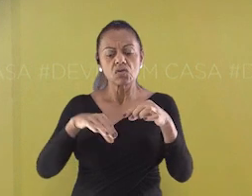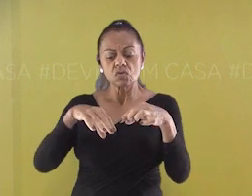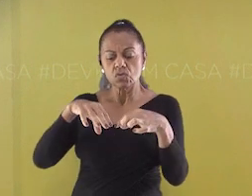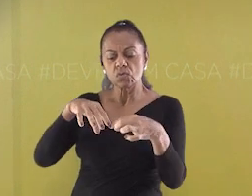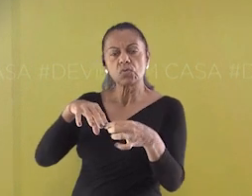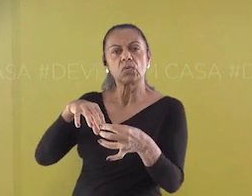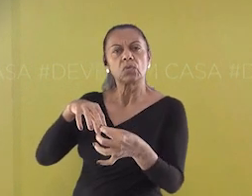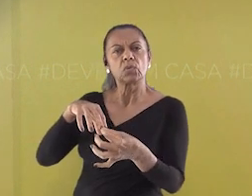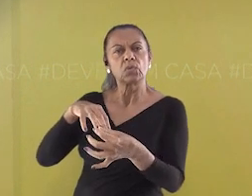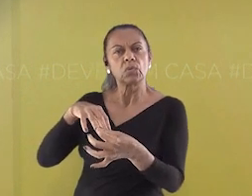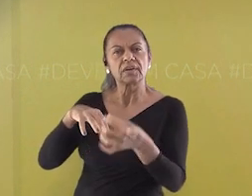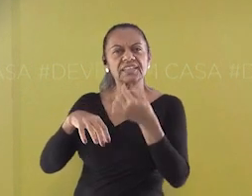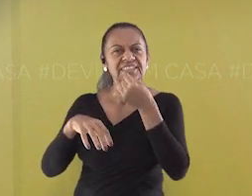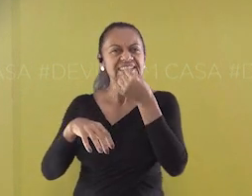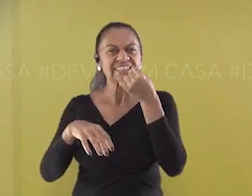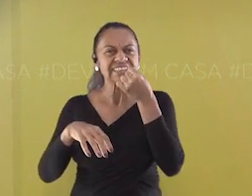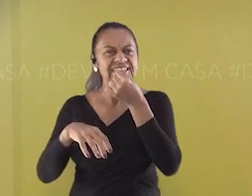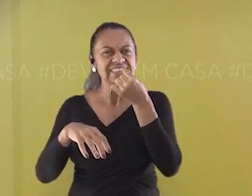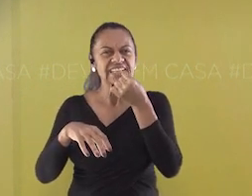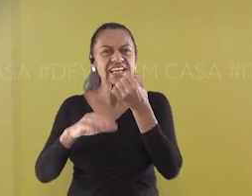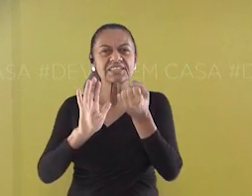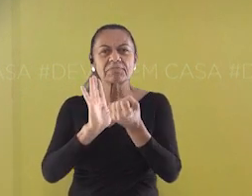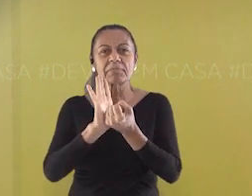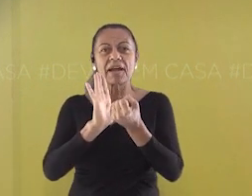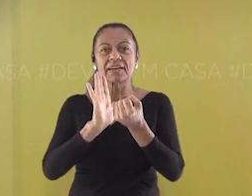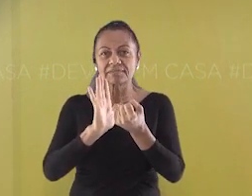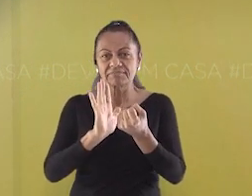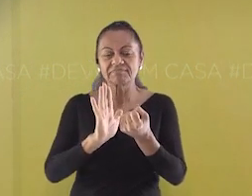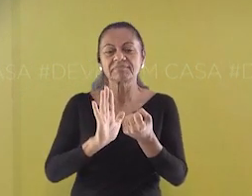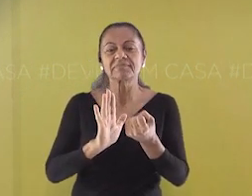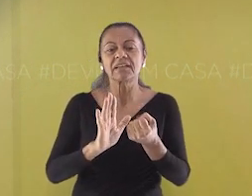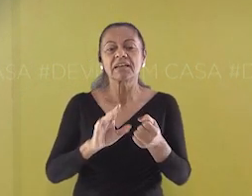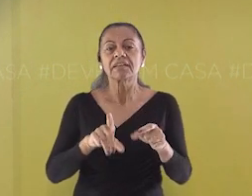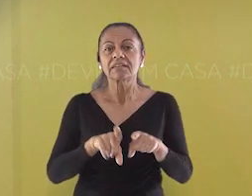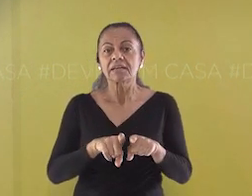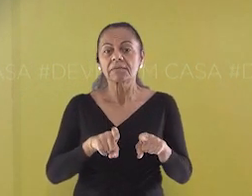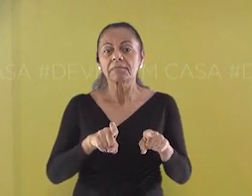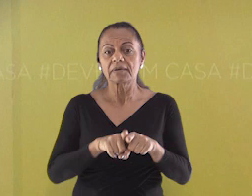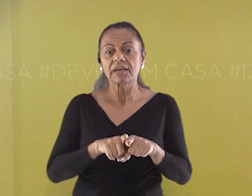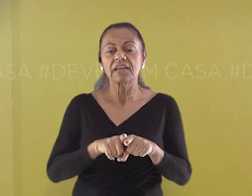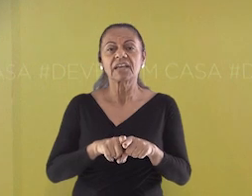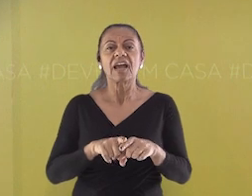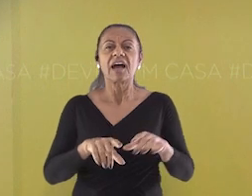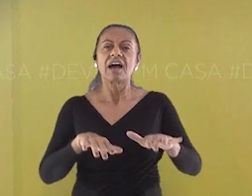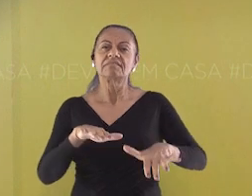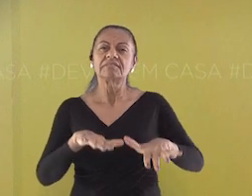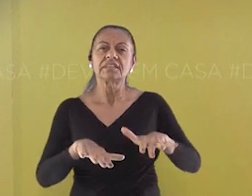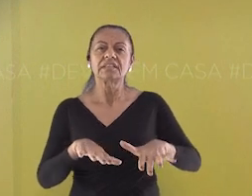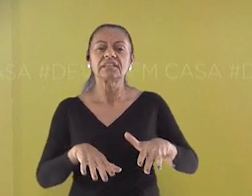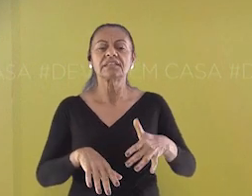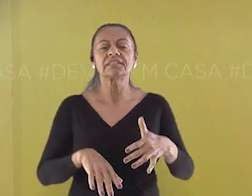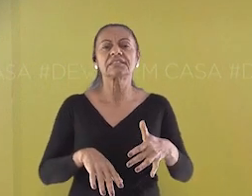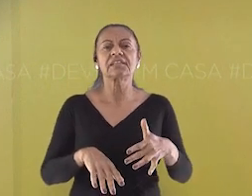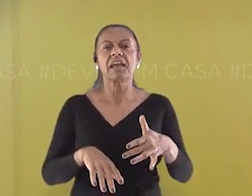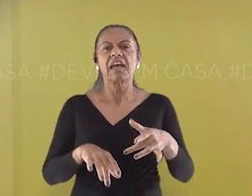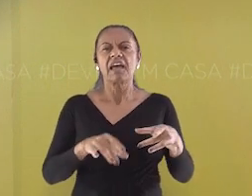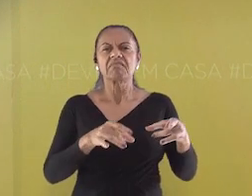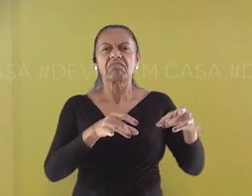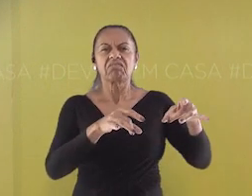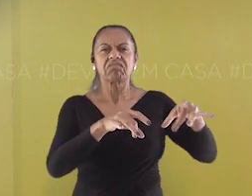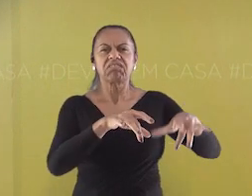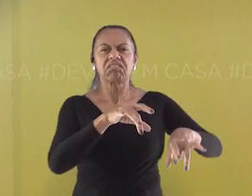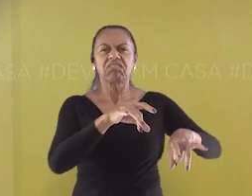por exemplo, as pegadas ou marcas de unha e dentes. Também são considerados fósseis